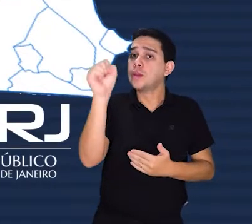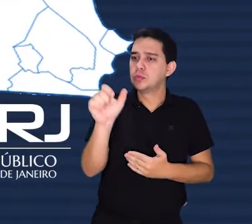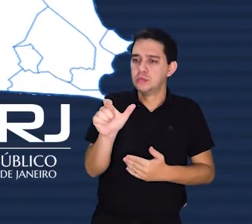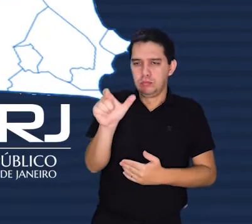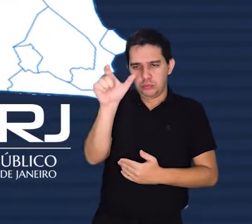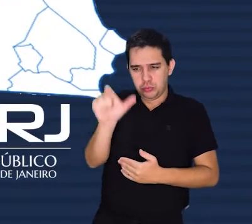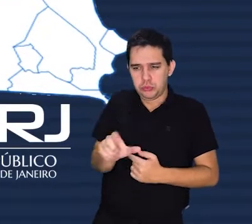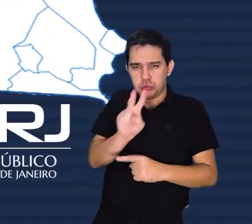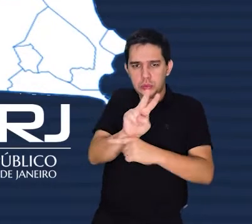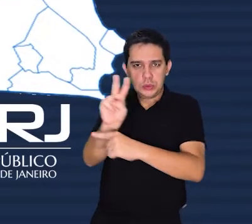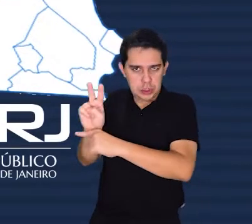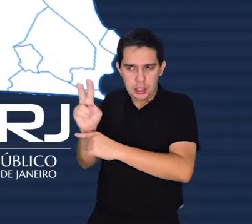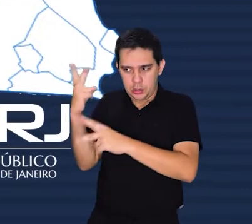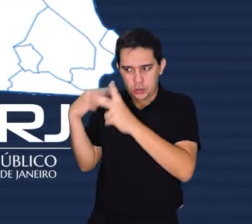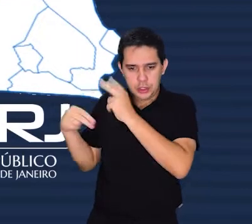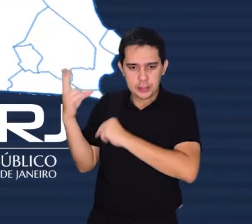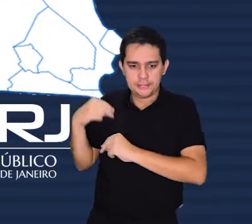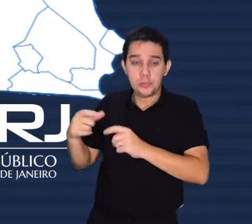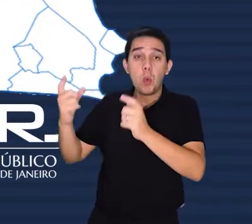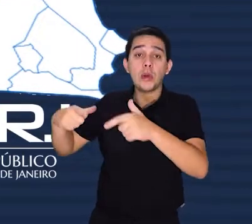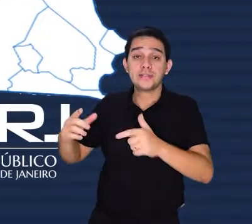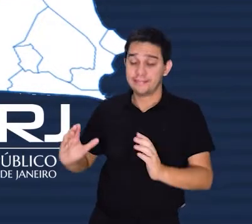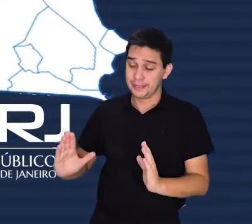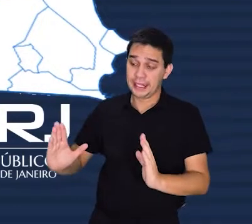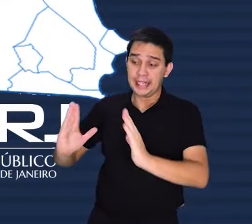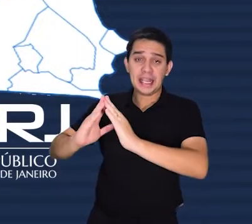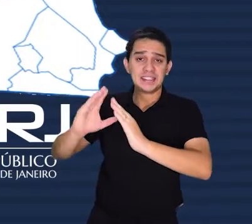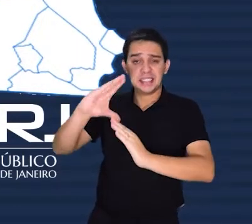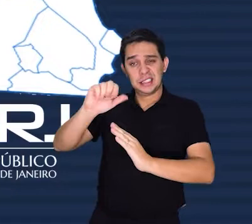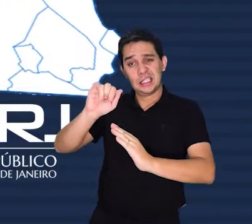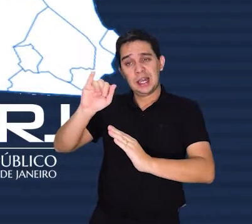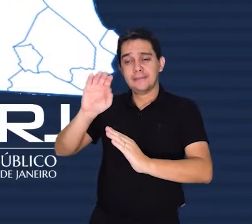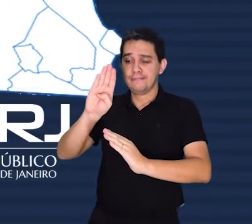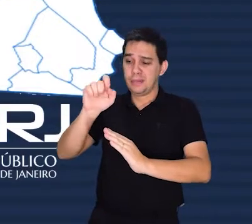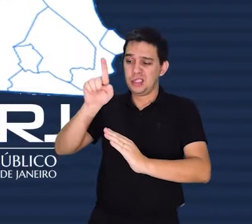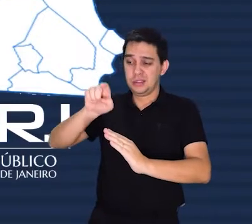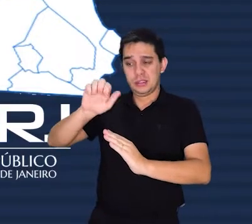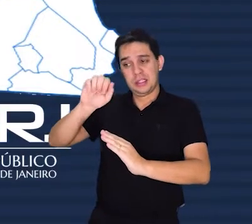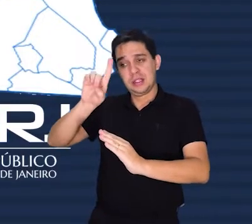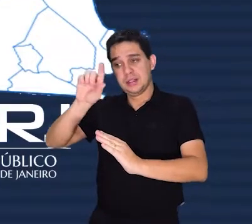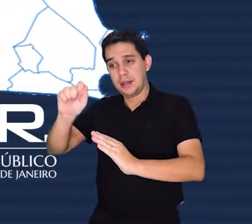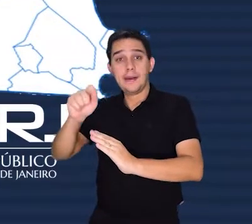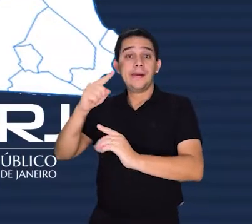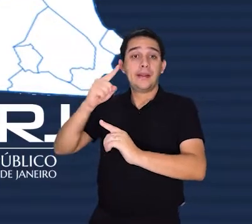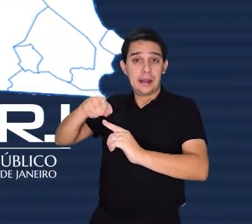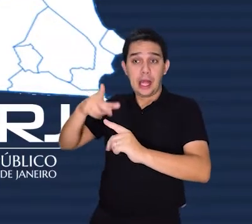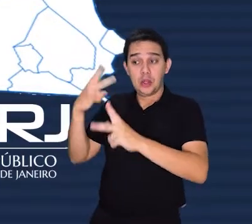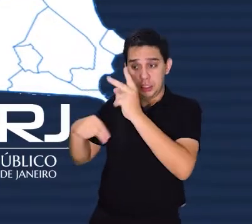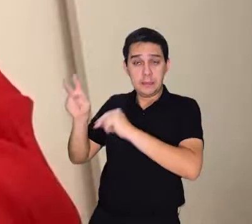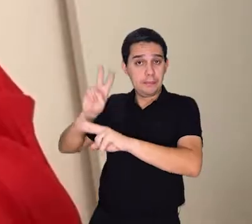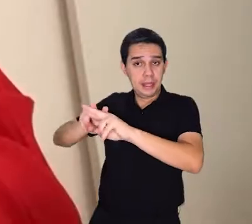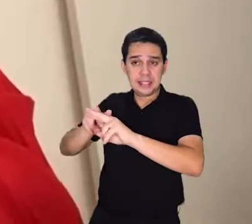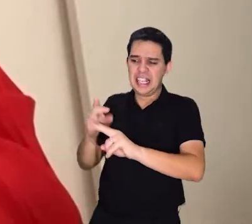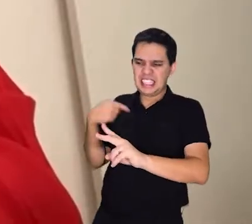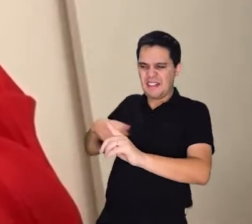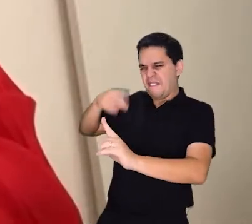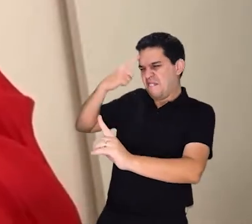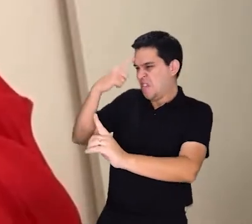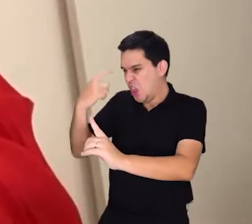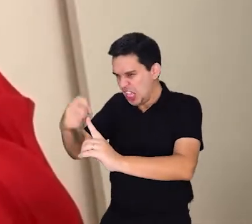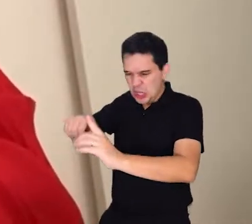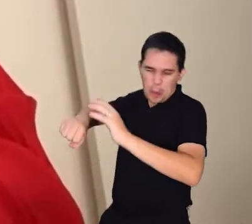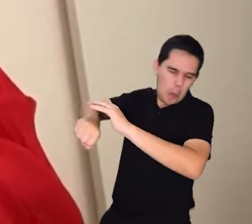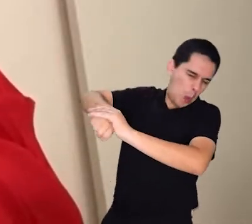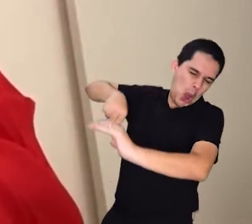Centro de Atendimento Intensivo Baixada, CAI Baixada, por agressão a adolescentes internos da unidade. A gente entende